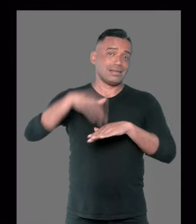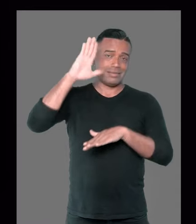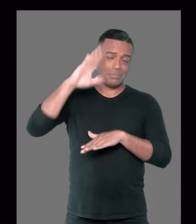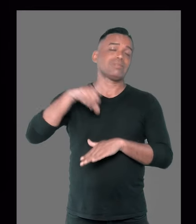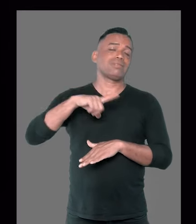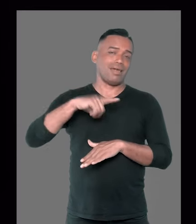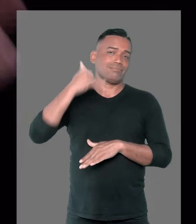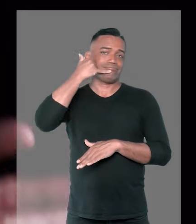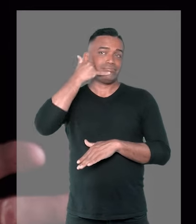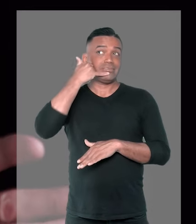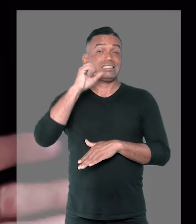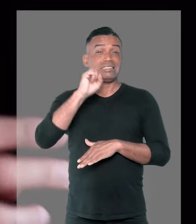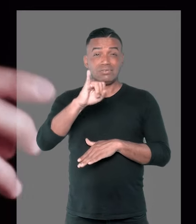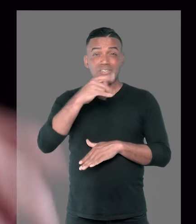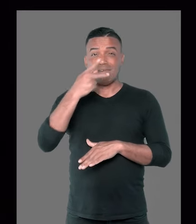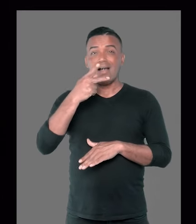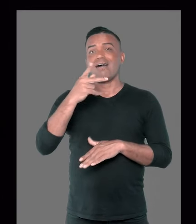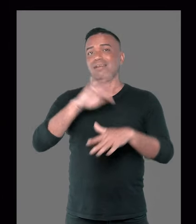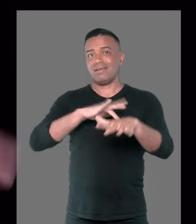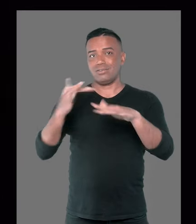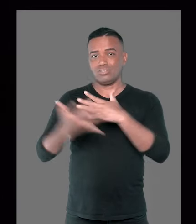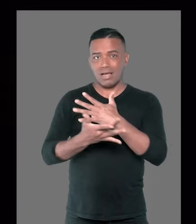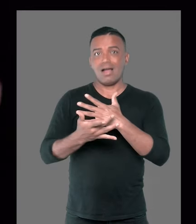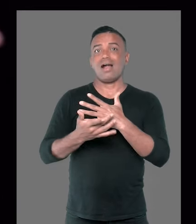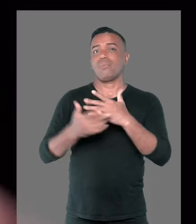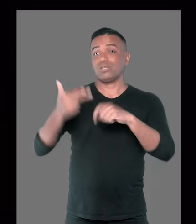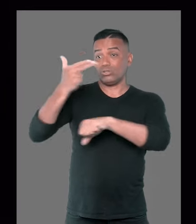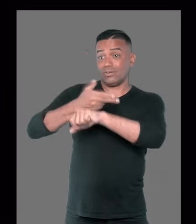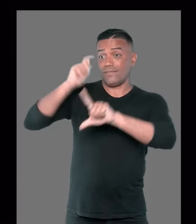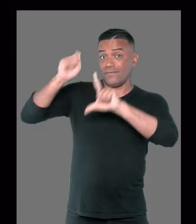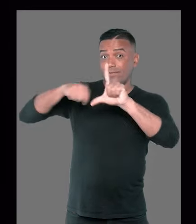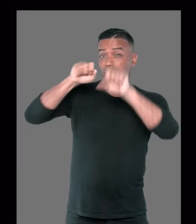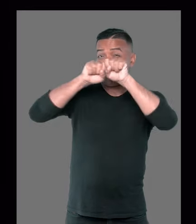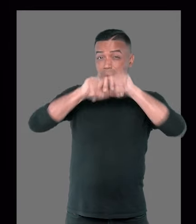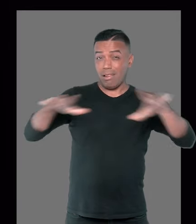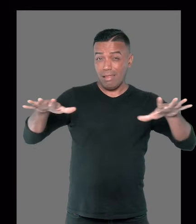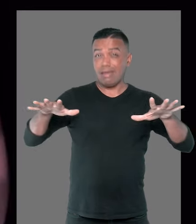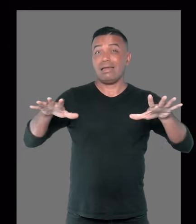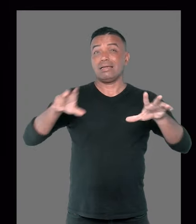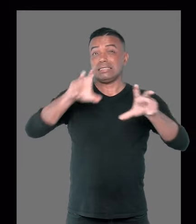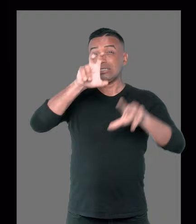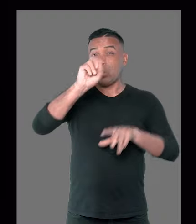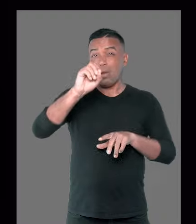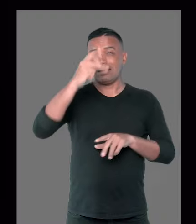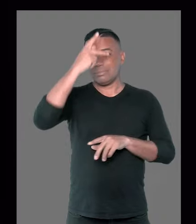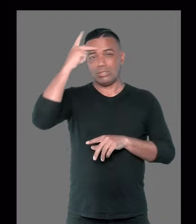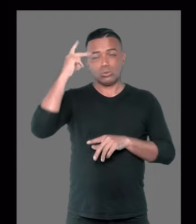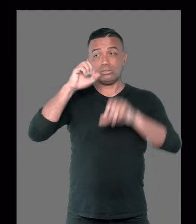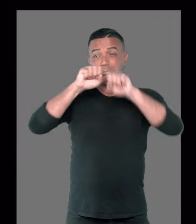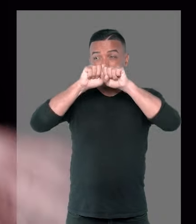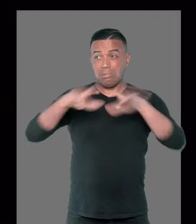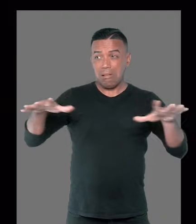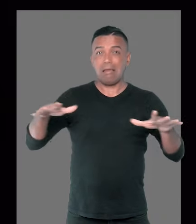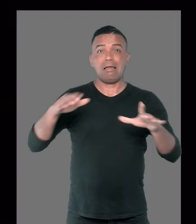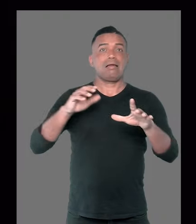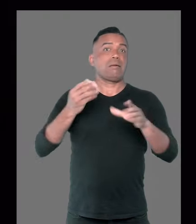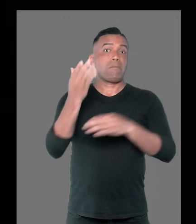alguma coisa em rede 20 pessoas replicam aquilo e para cada um daquelas 20 50 replicam imediatamente você pode